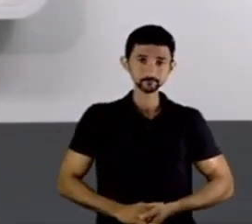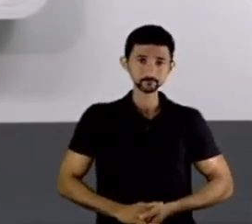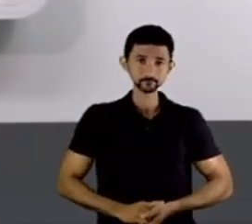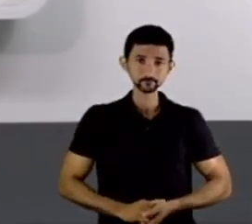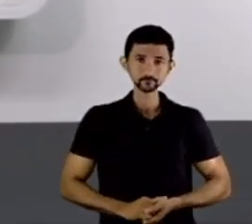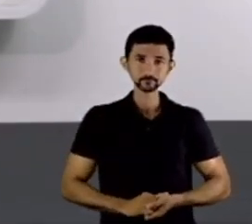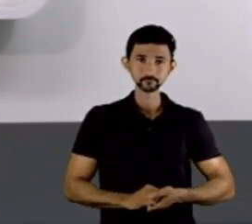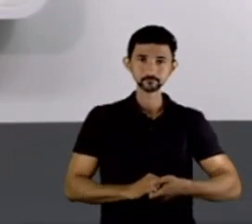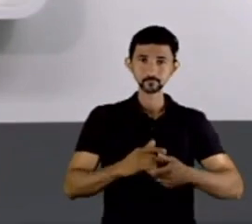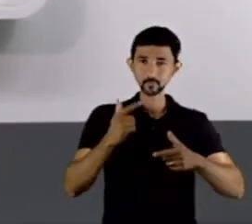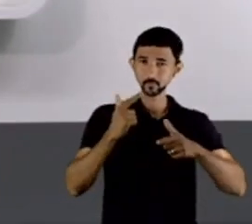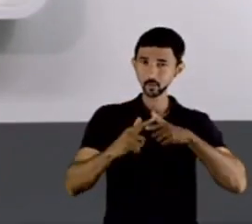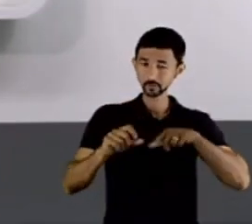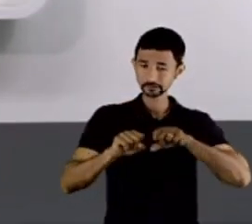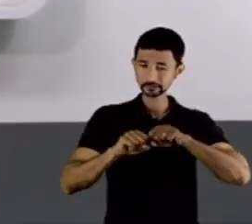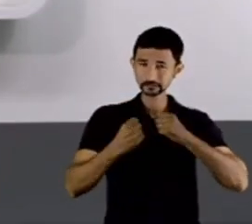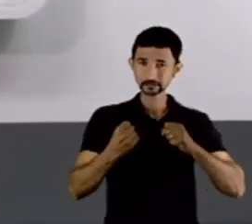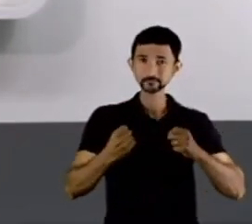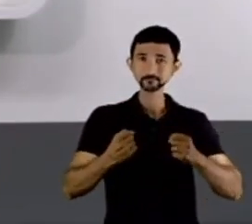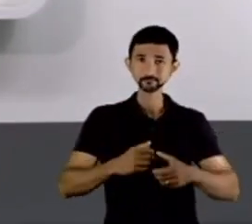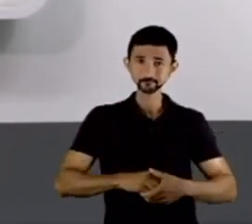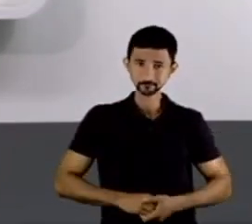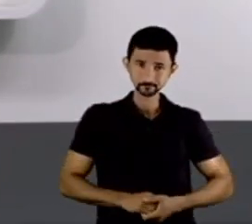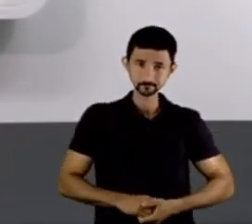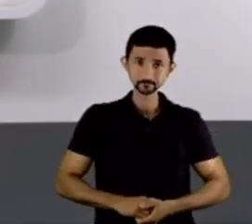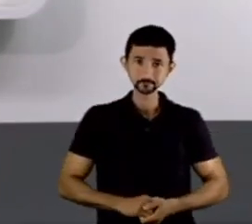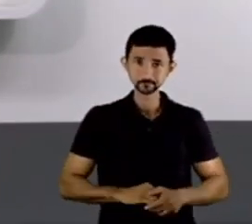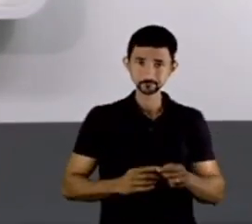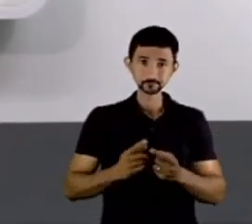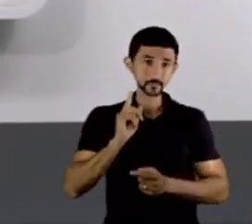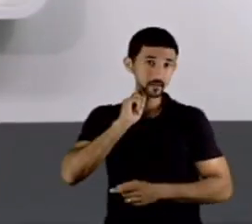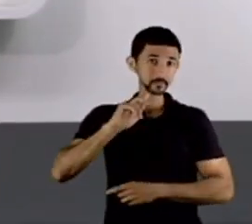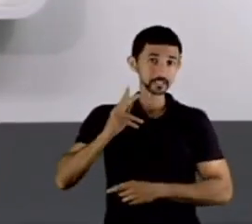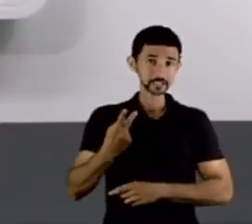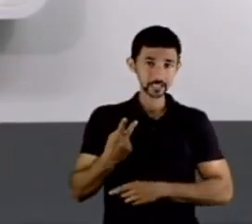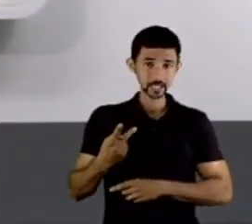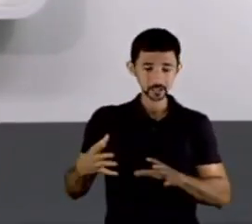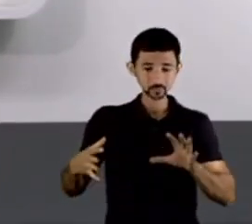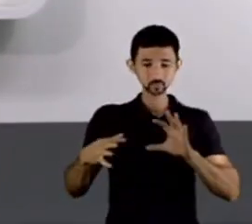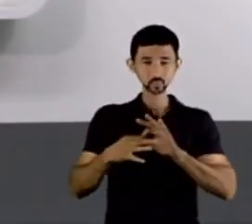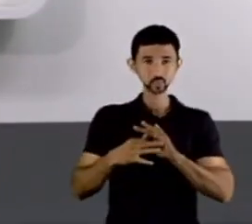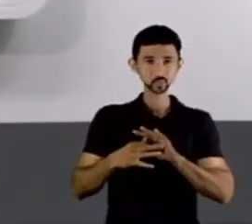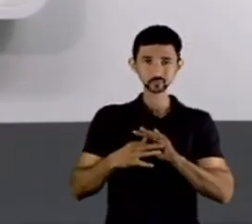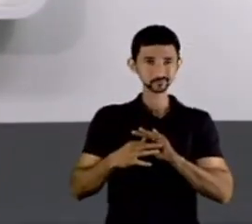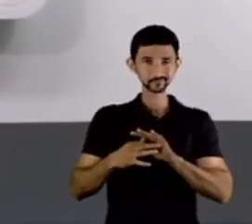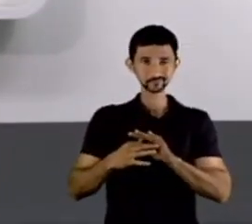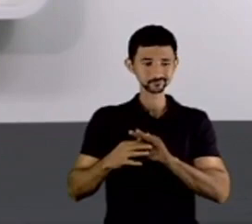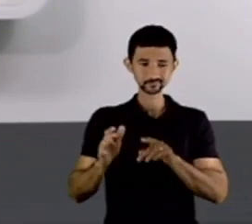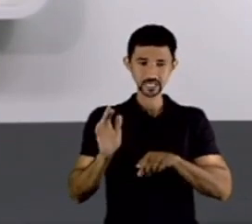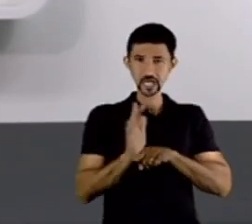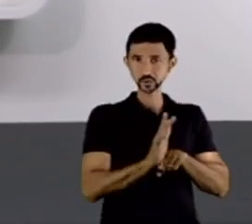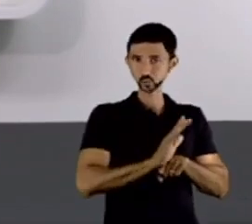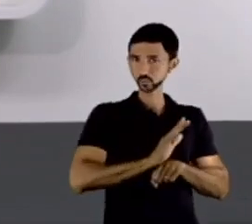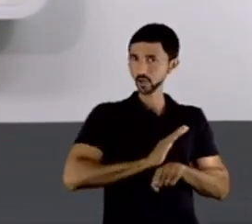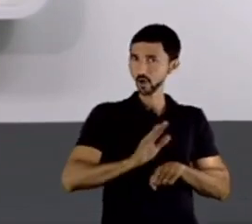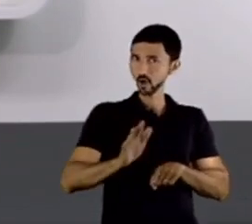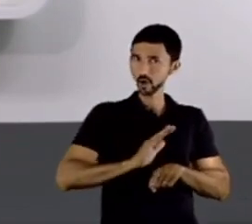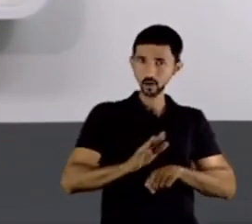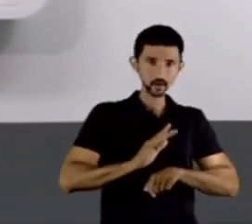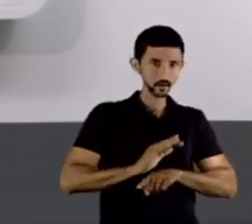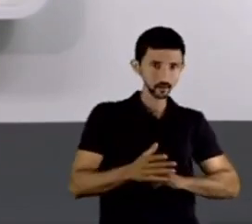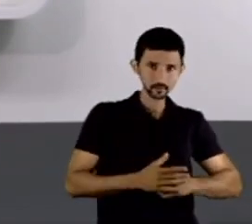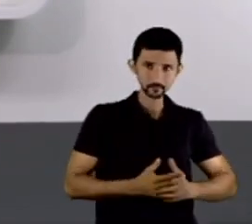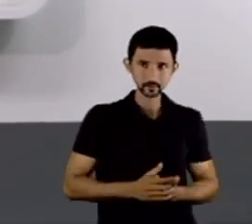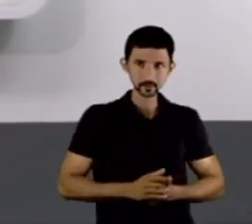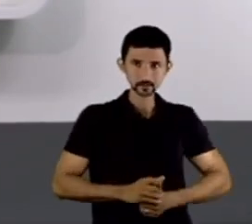Acaba rachando, gente, o café com leite. O grande aliado, que é Minas Gerais, deixa de apoiar São Paulo e faz